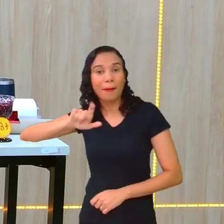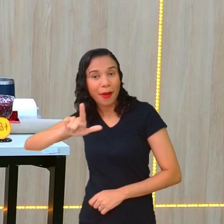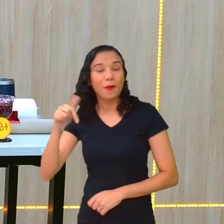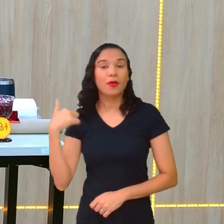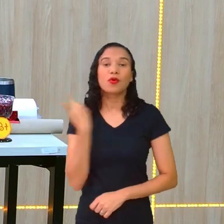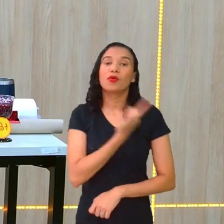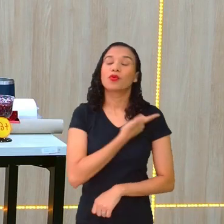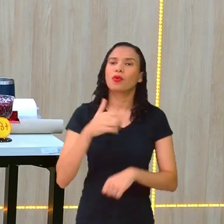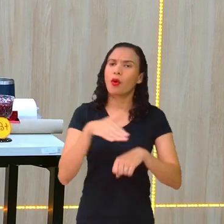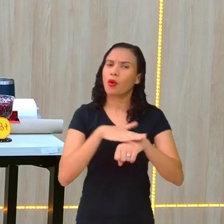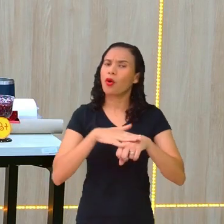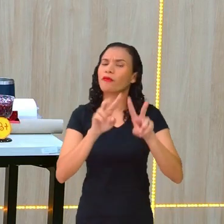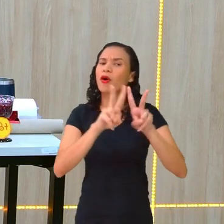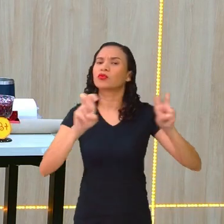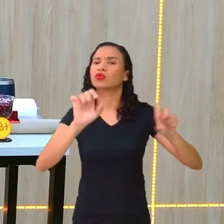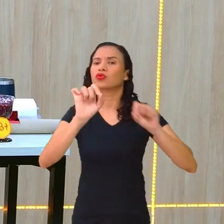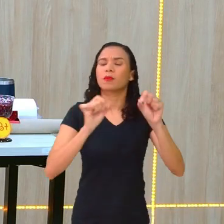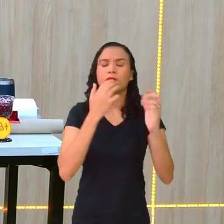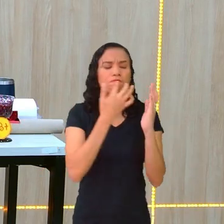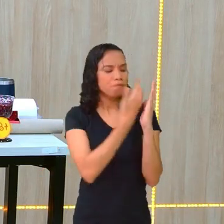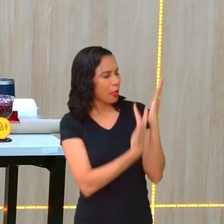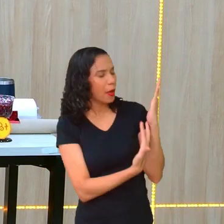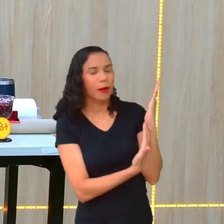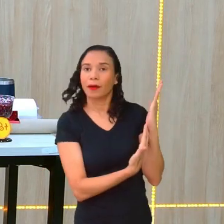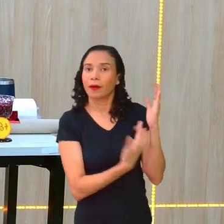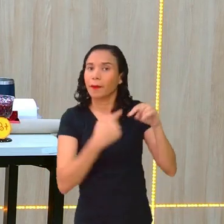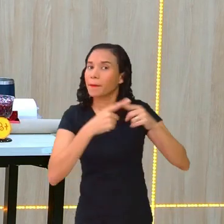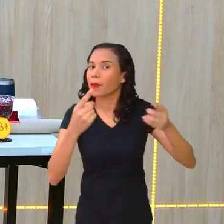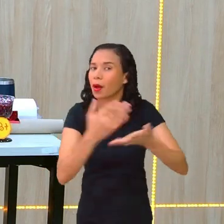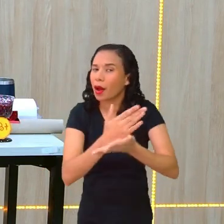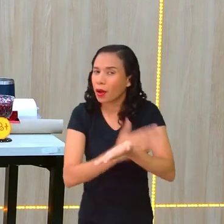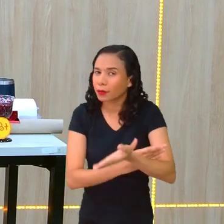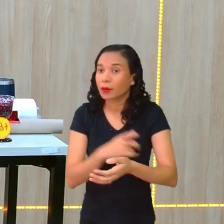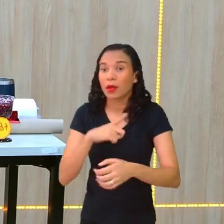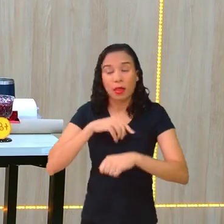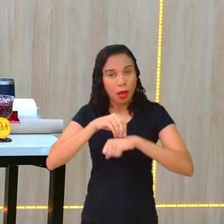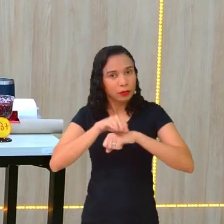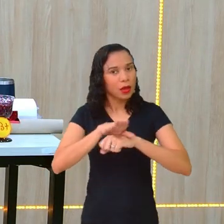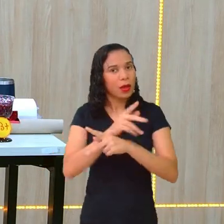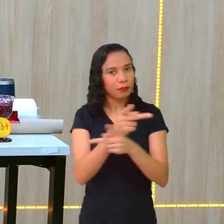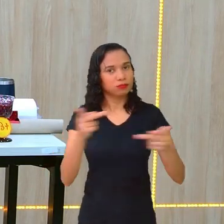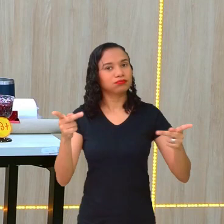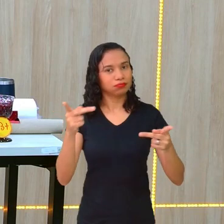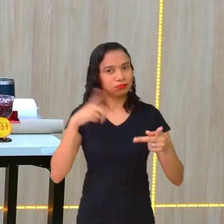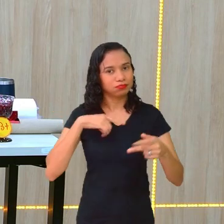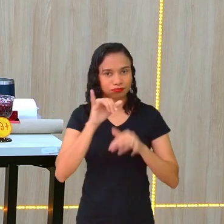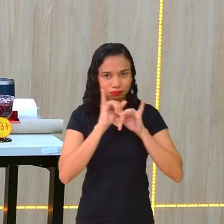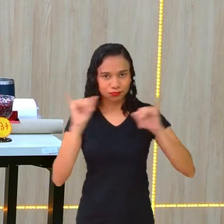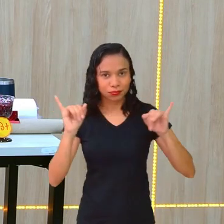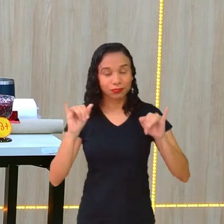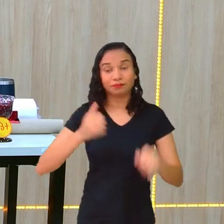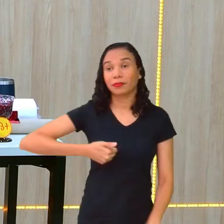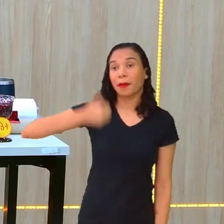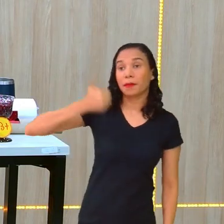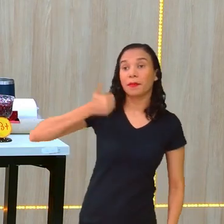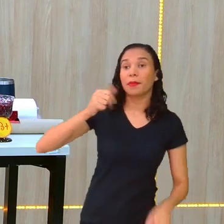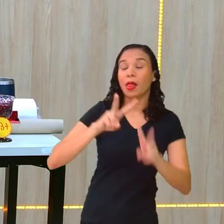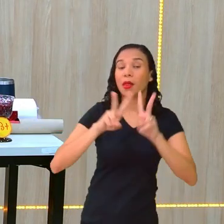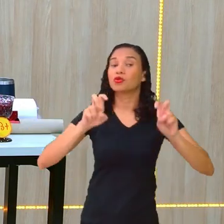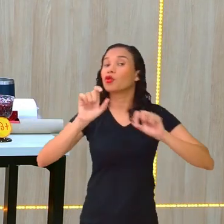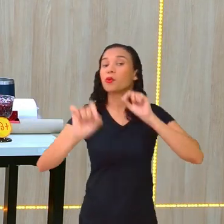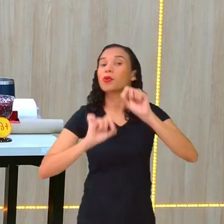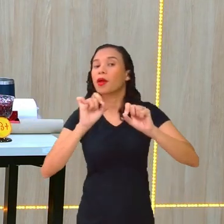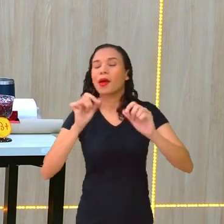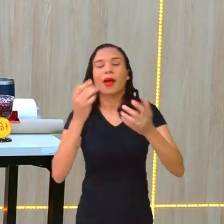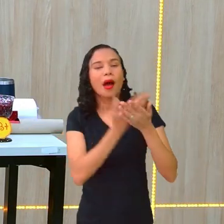vamos conversar a respeito do sangue. Mas antes, eu tenho alguns avisos para apresentar a vocês. Primeiro, em relação às